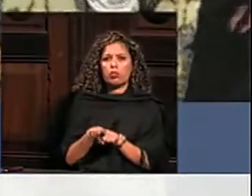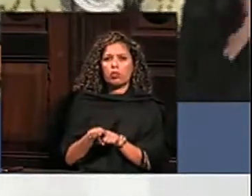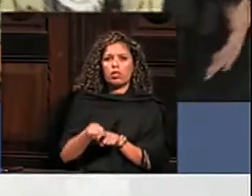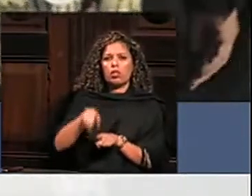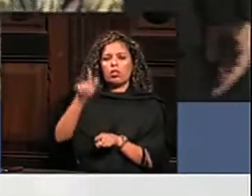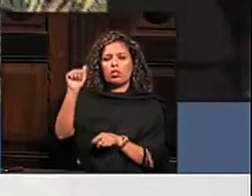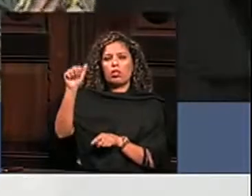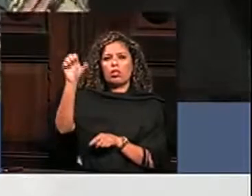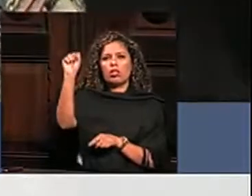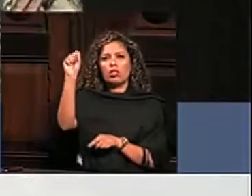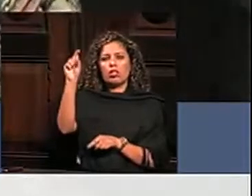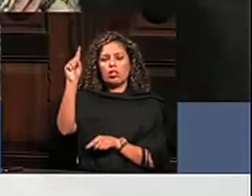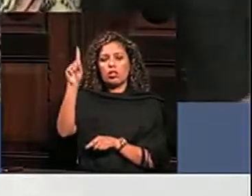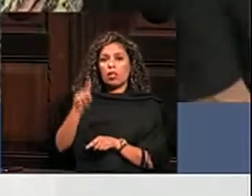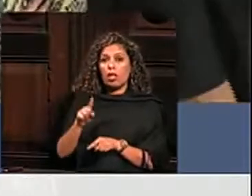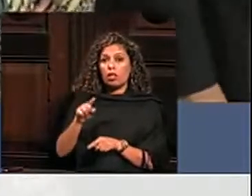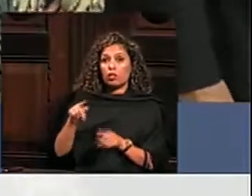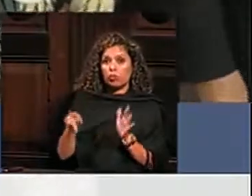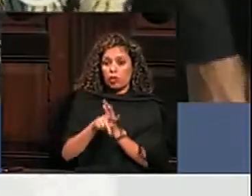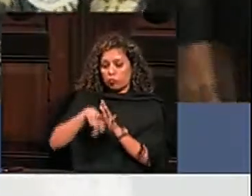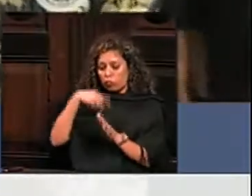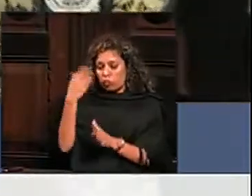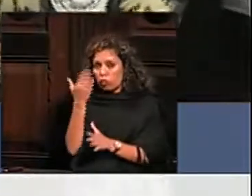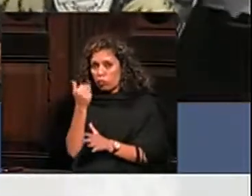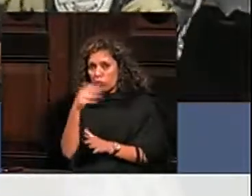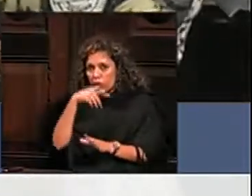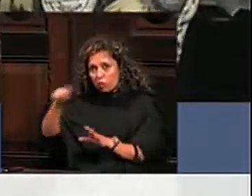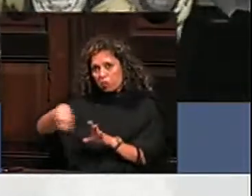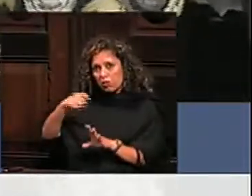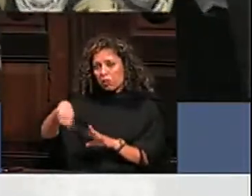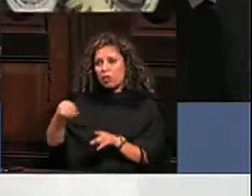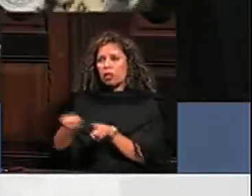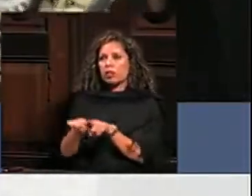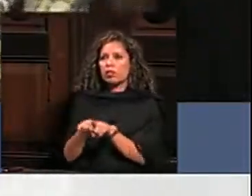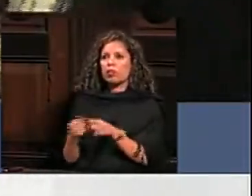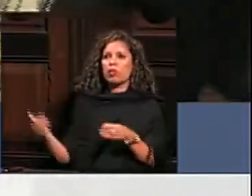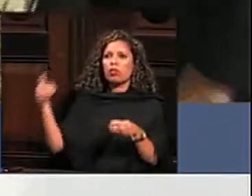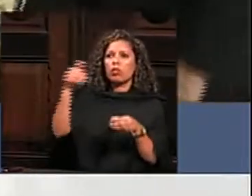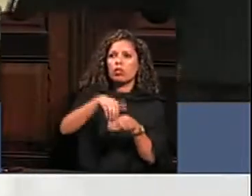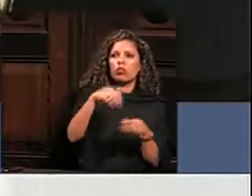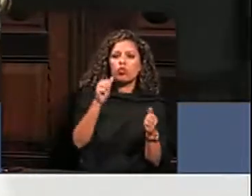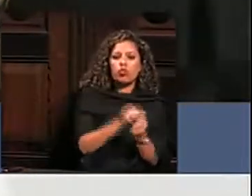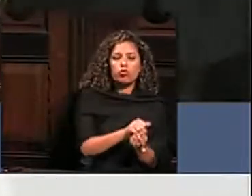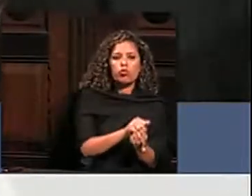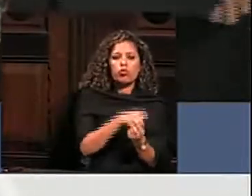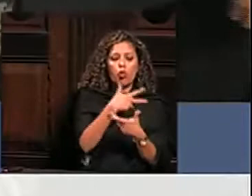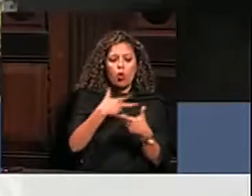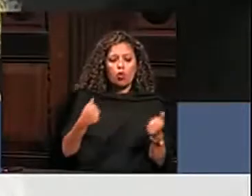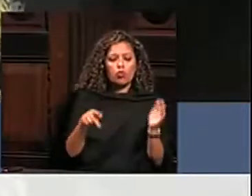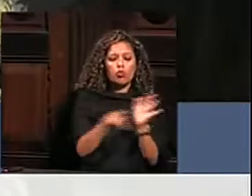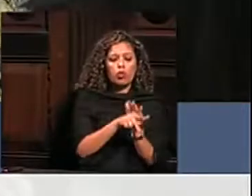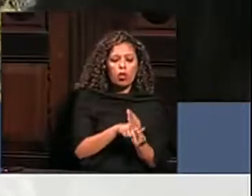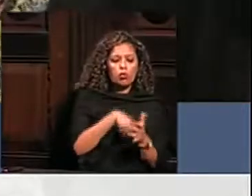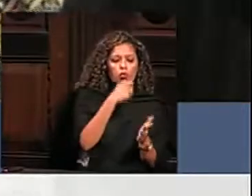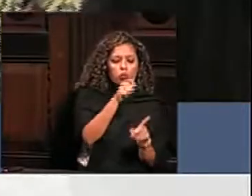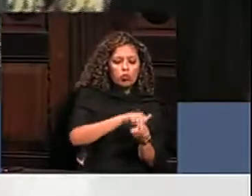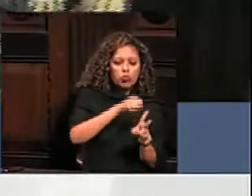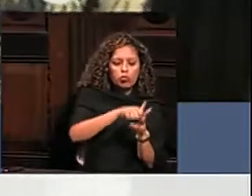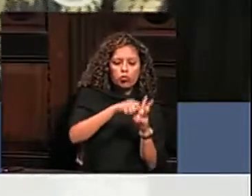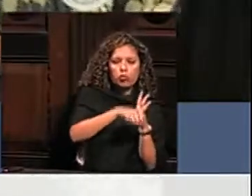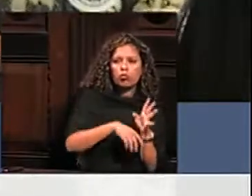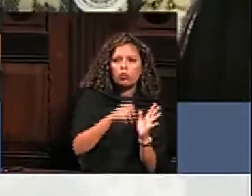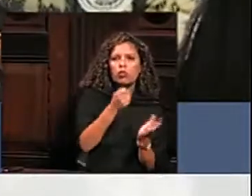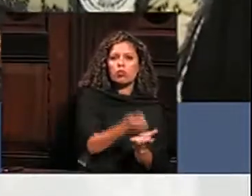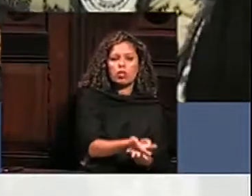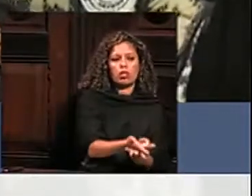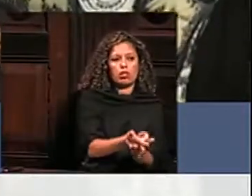cozinha na questão da cesta básica, que com isso aí vai na prática reduzir o preço para o consumidor do gás de cozinha, eu